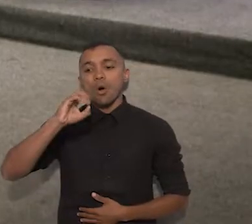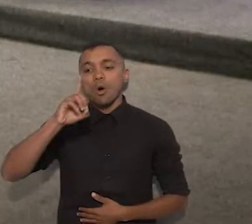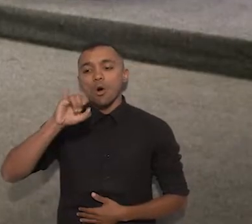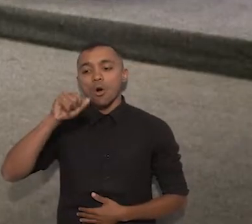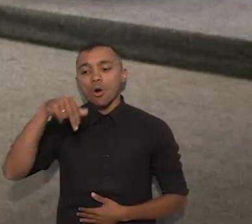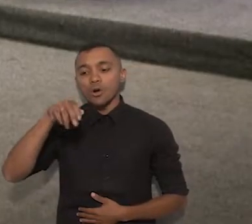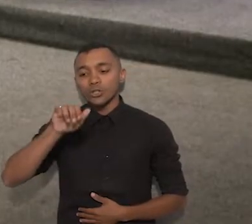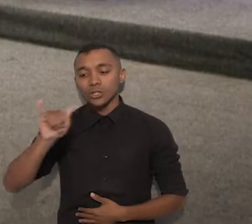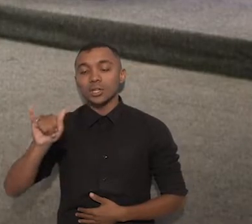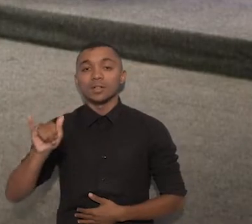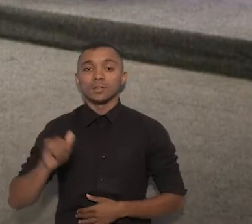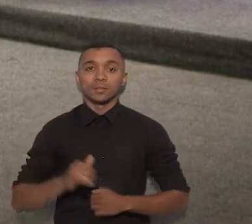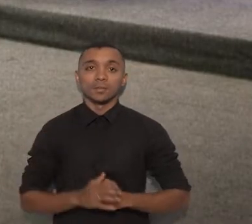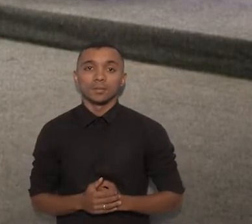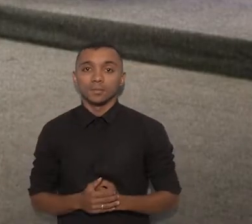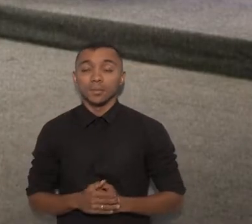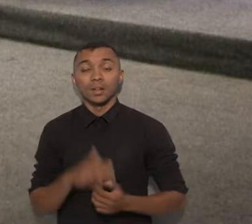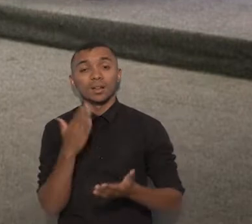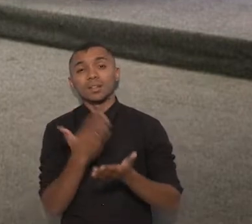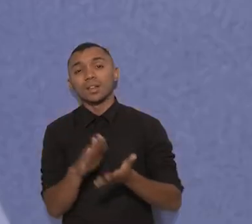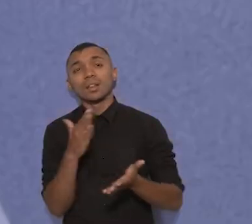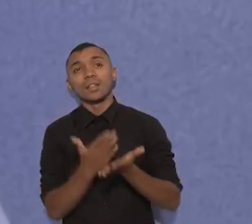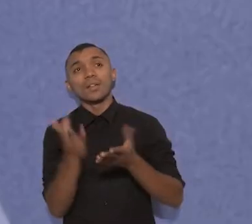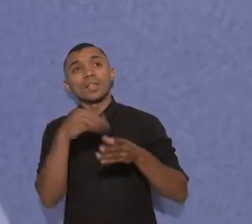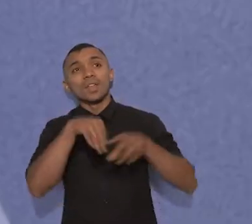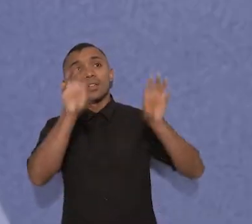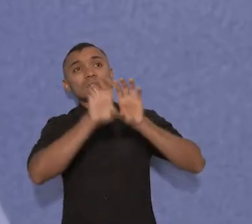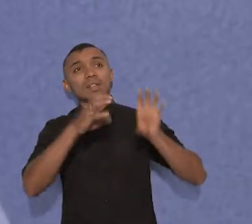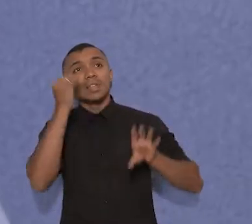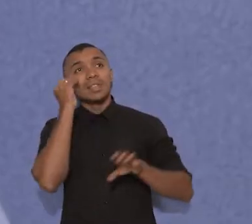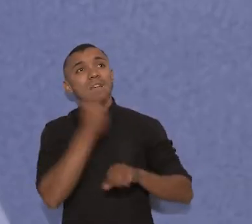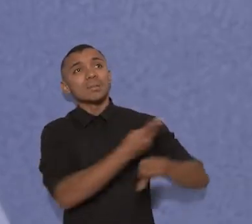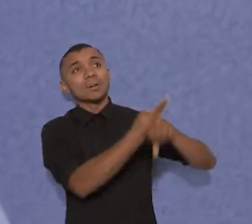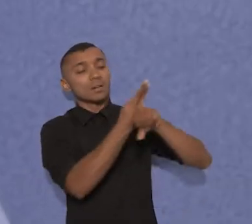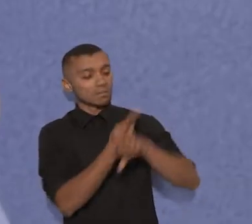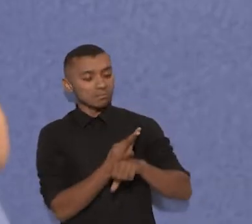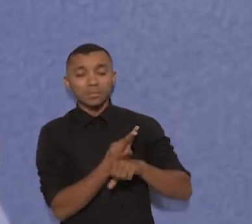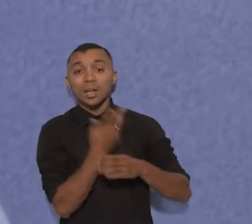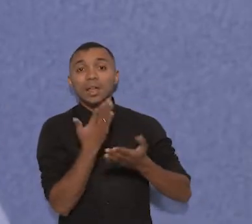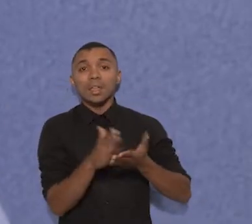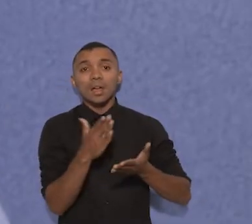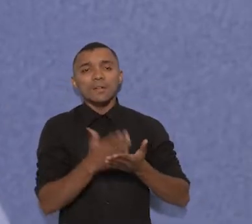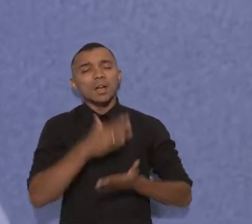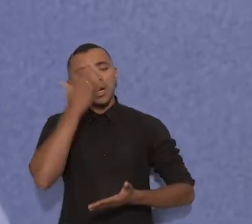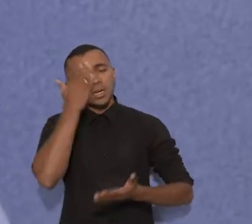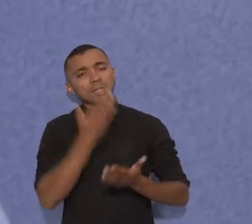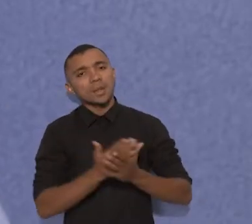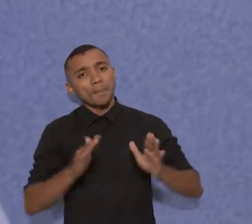um time que não tem nada a ver com o time brigando pelo título. Nada a ver. Agora, claro, pode